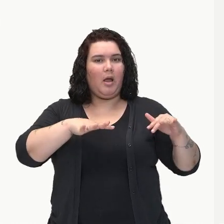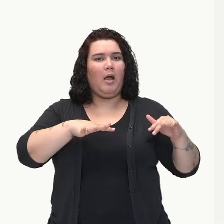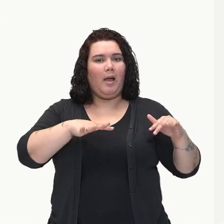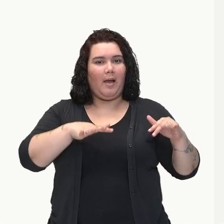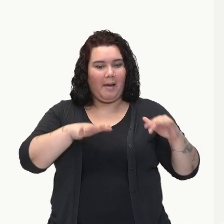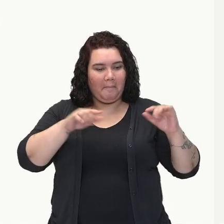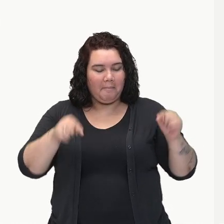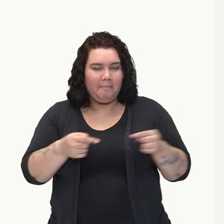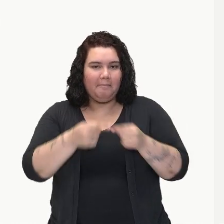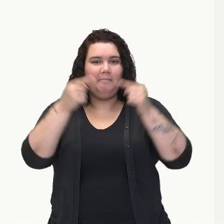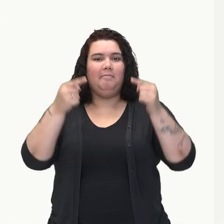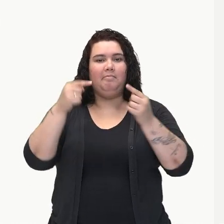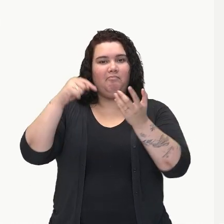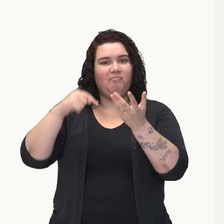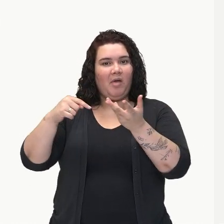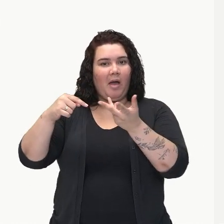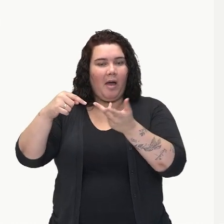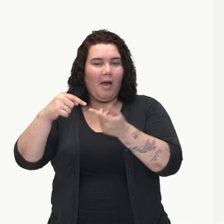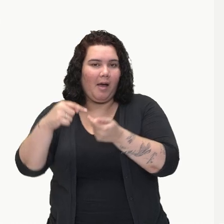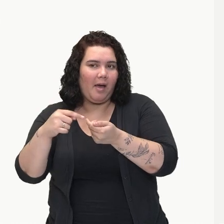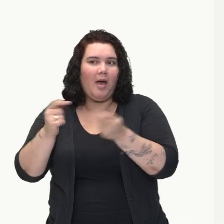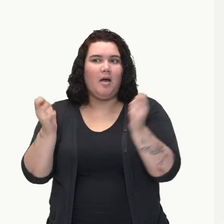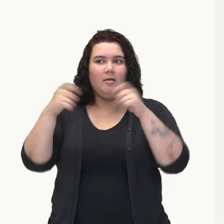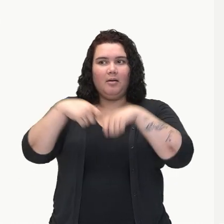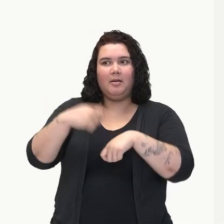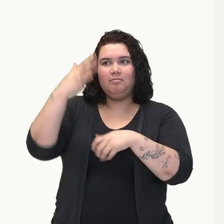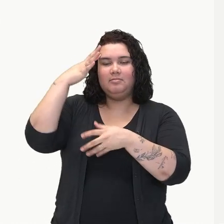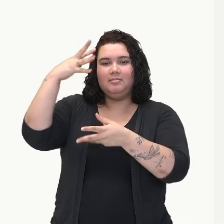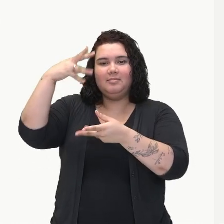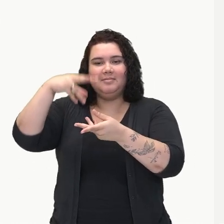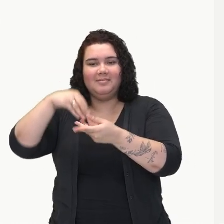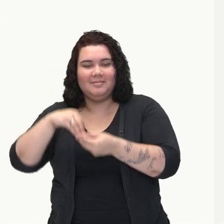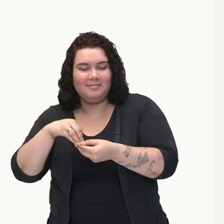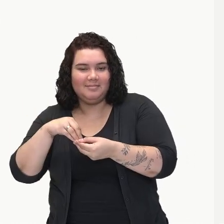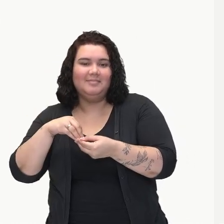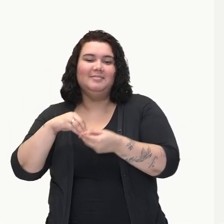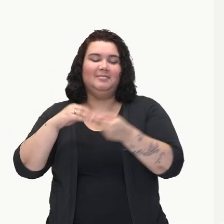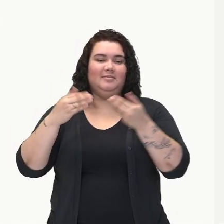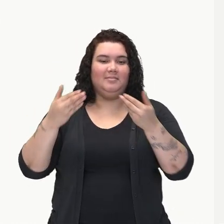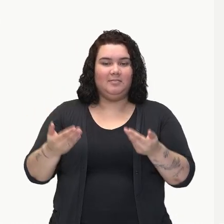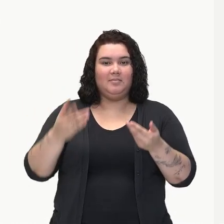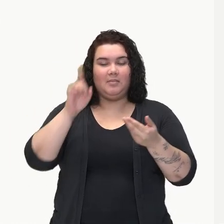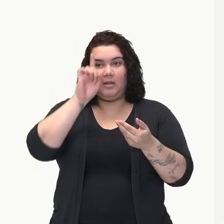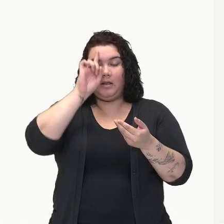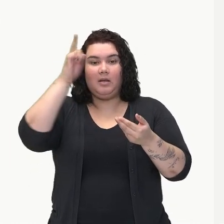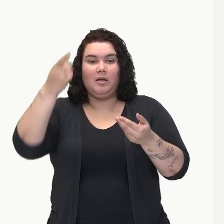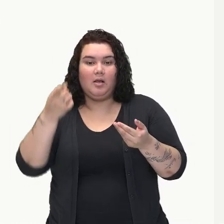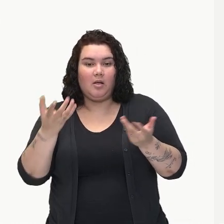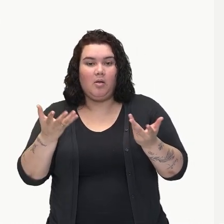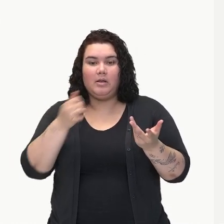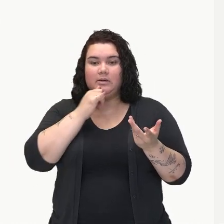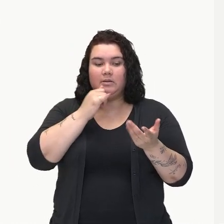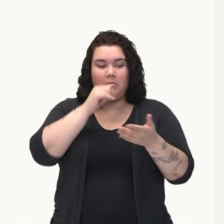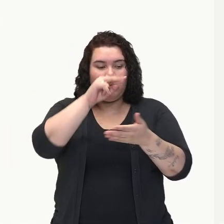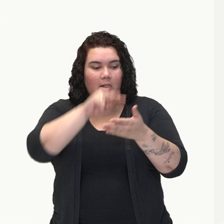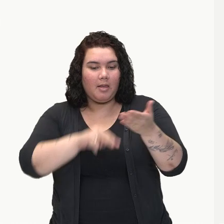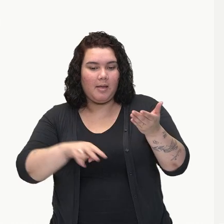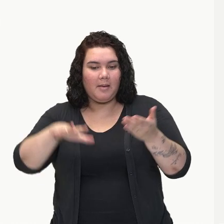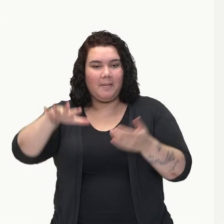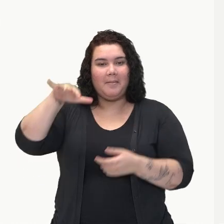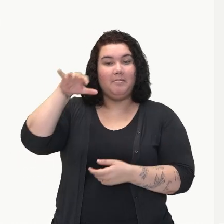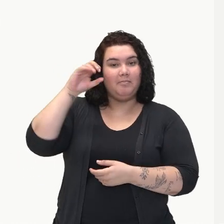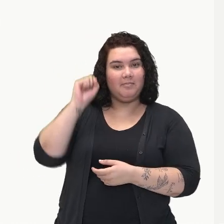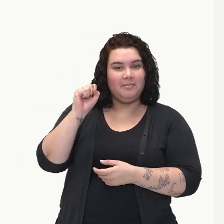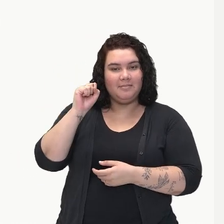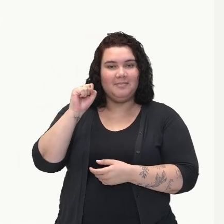muitas possibilidades. E aí você vai criar no seu leitor, a pessoa que vai ler ou ouvir aquilo e pensar, tá, por que o coração é